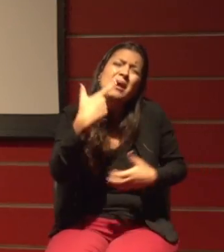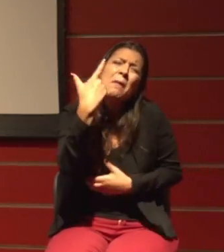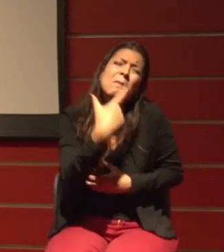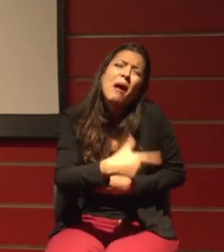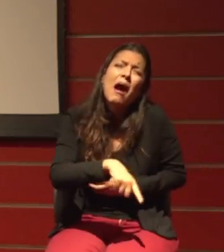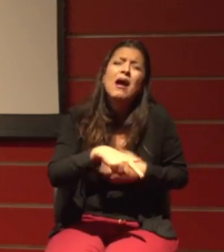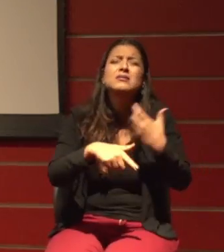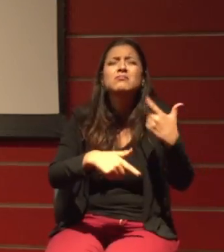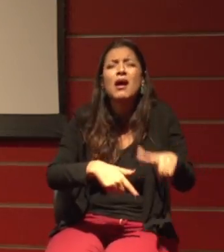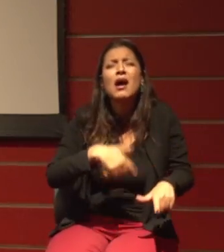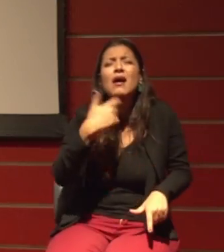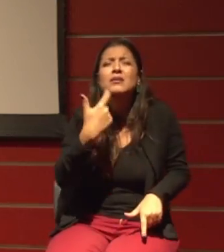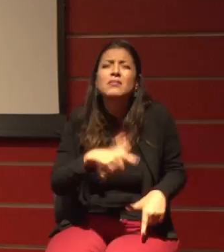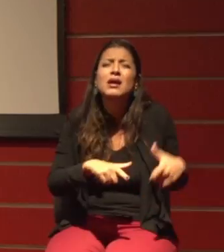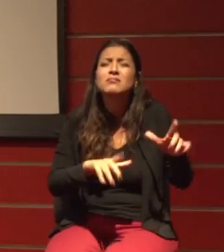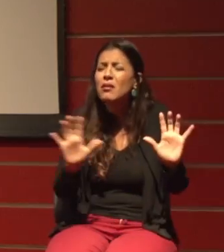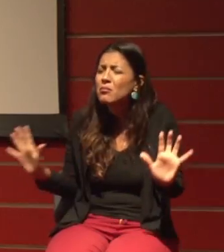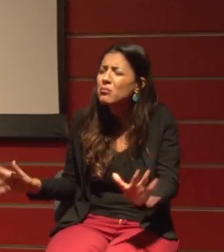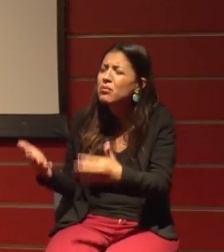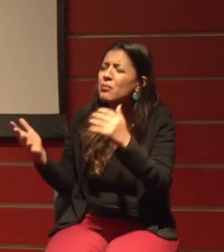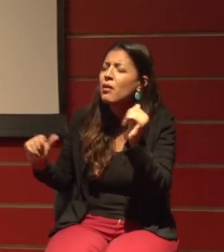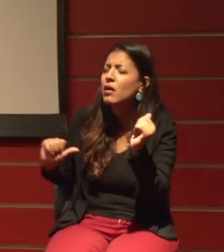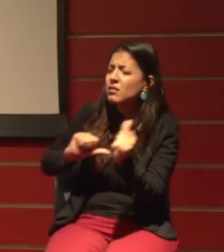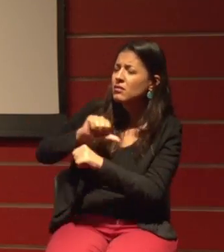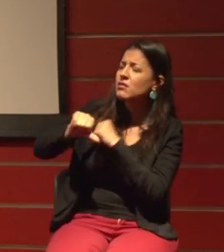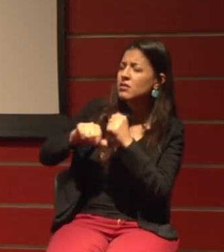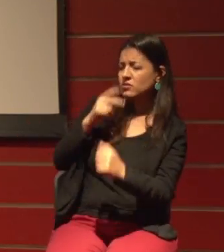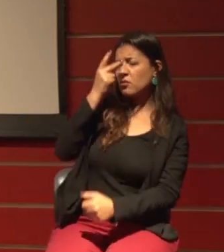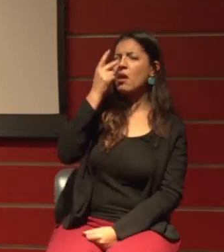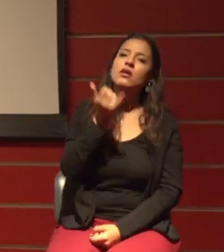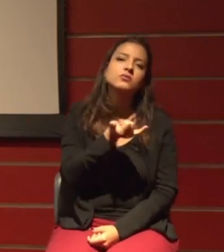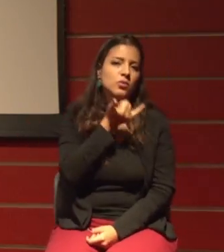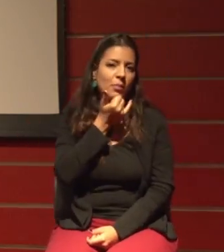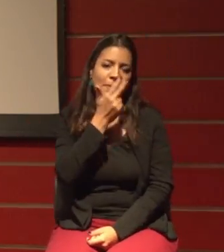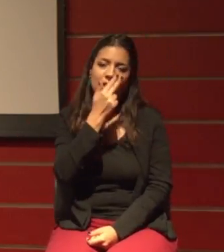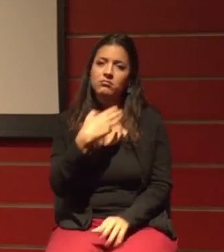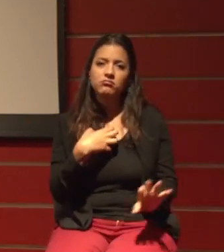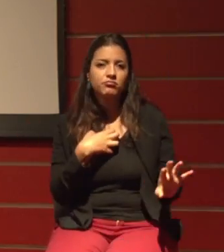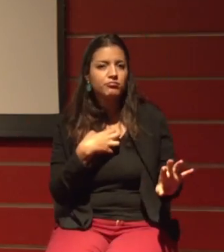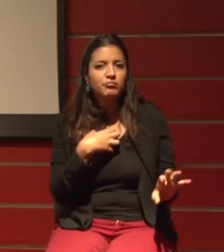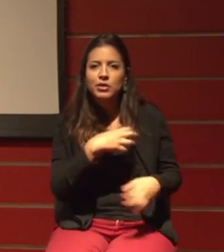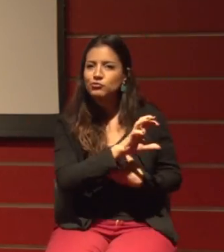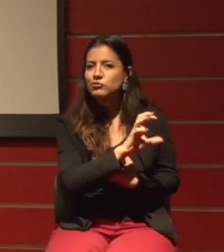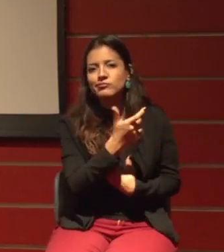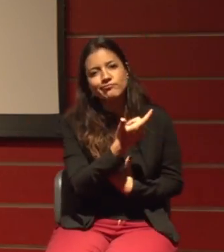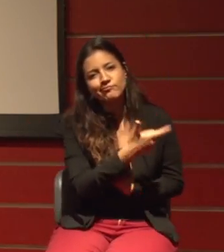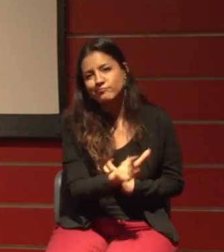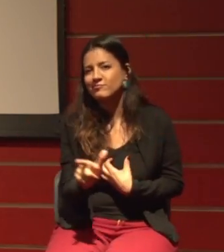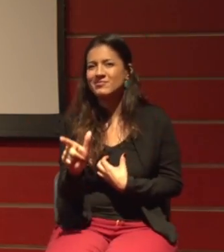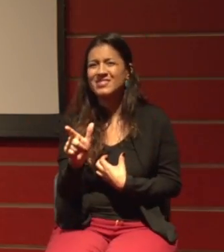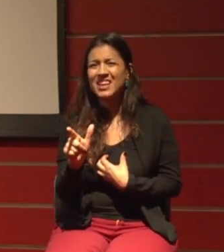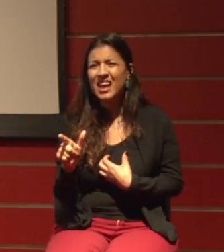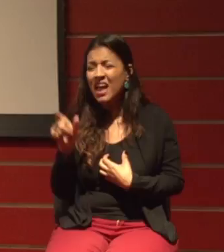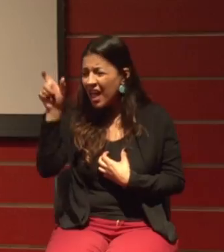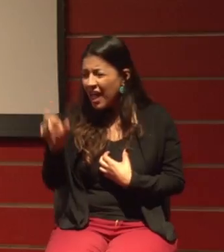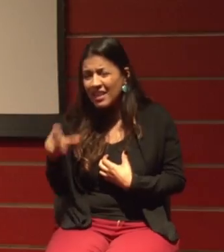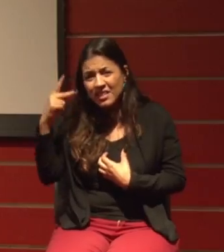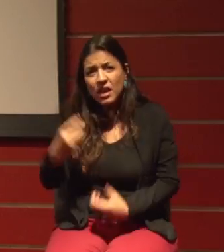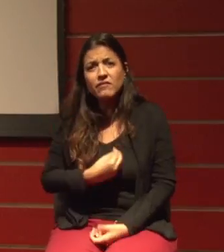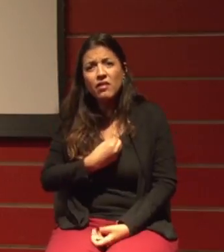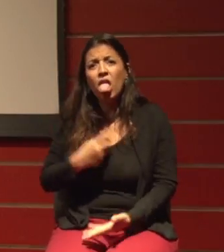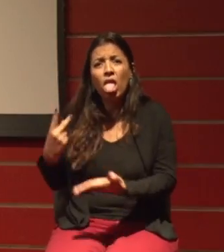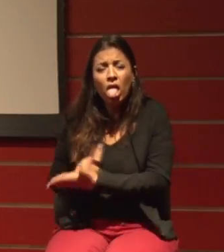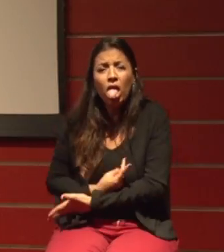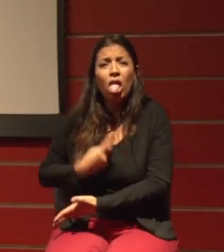que que pudessem transformar Ou seja é uma falta de empatia né tá acontecendo tanta desgraça mas é tanta